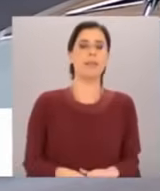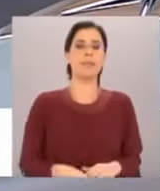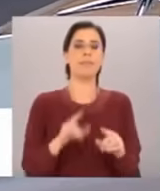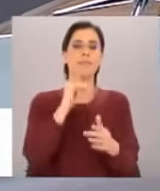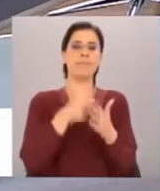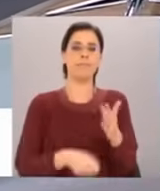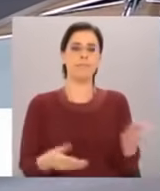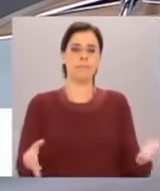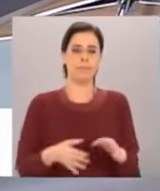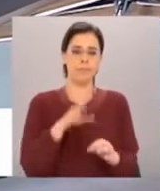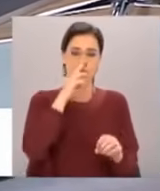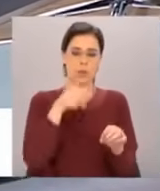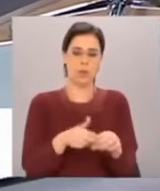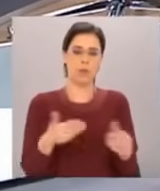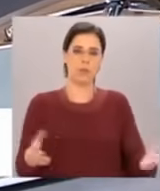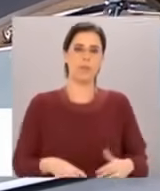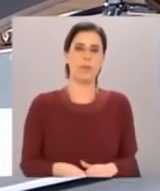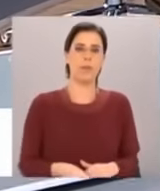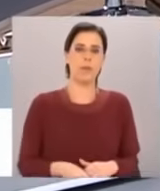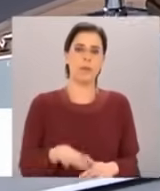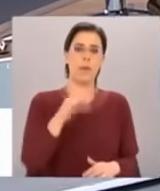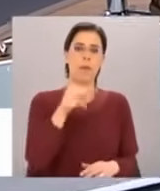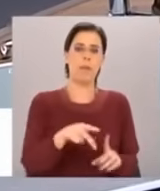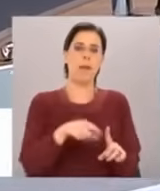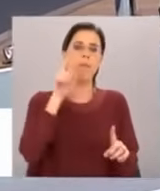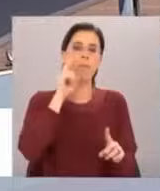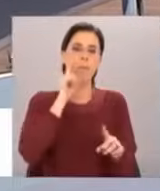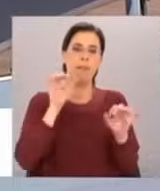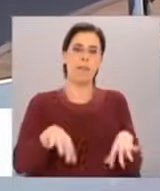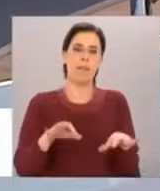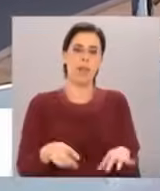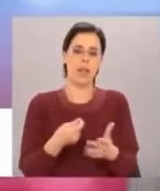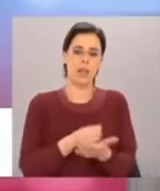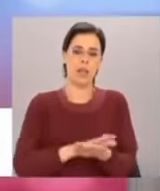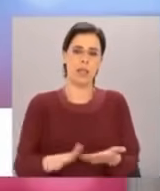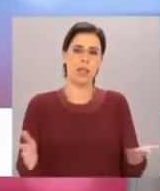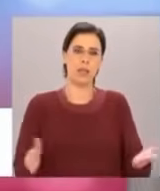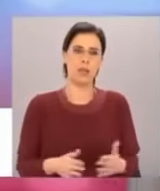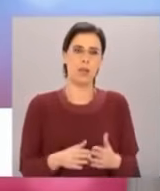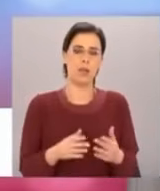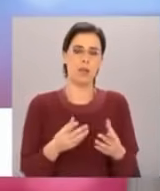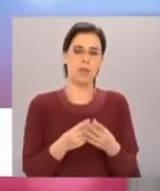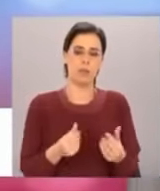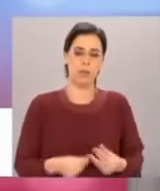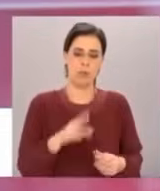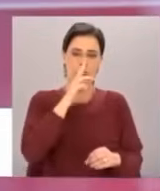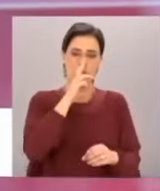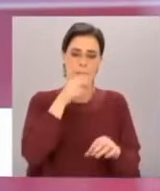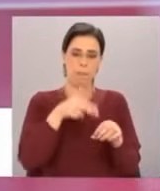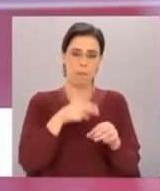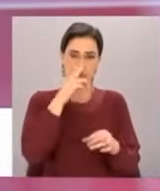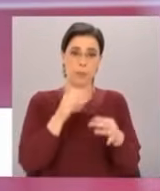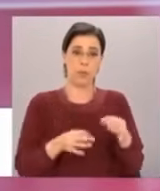dos Impostos sobre os combustíveis o pano defende o fim das isenções sobre os produtos petrolíferos